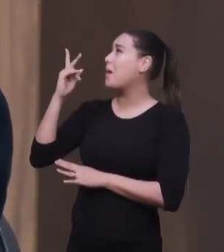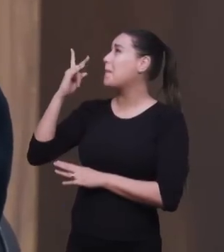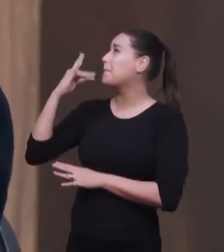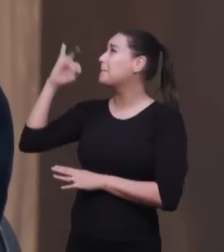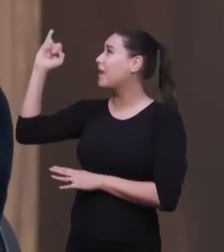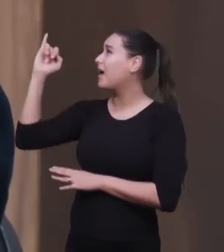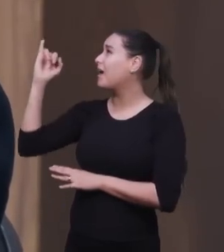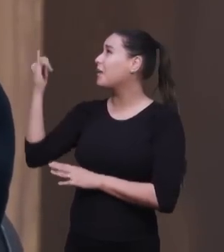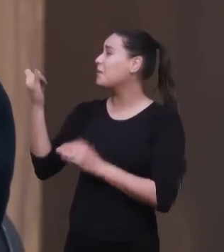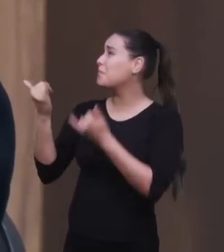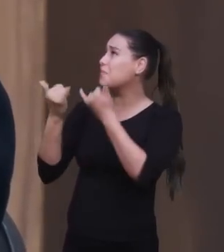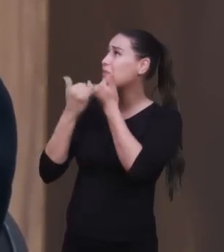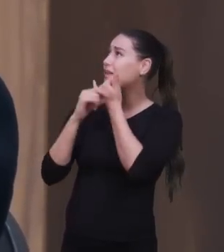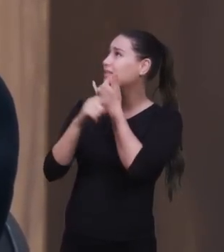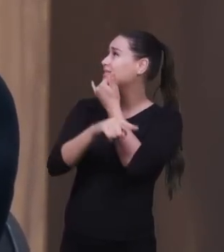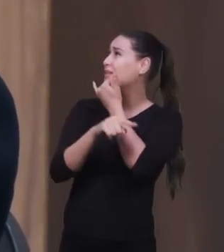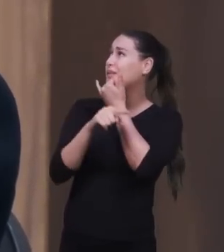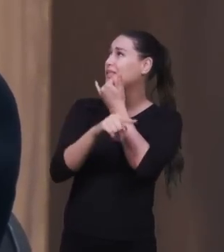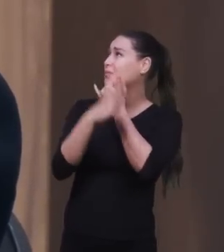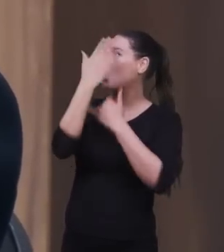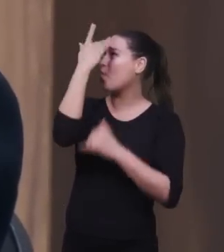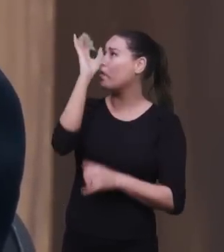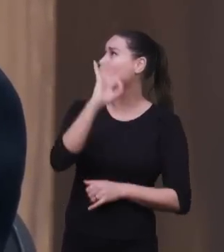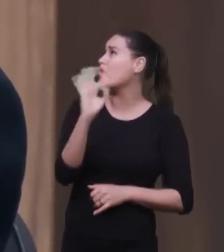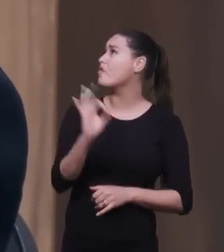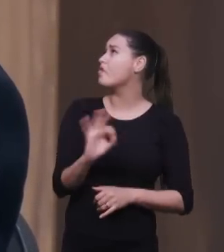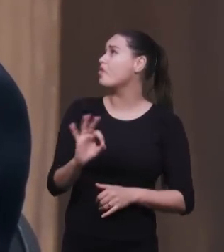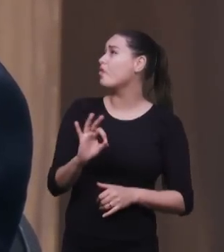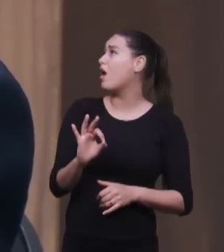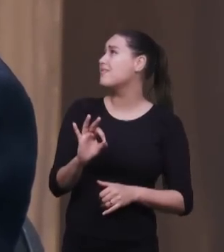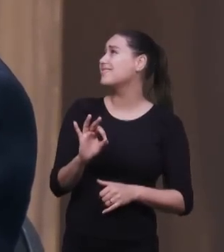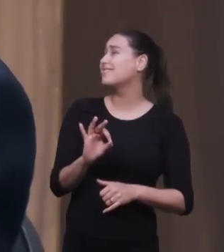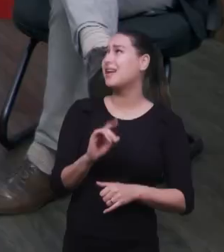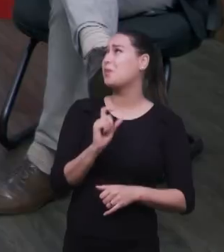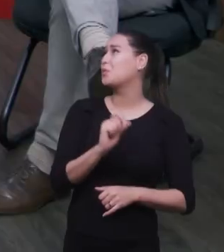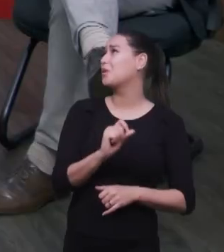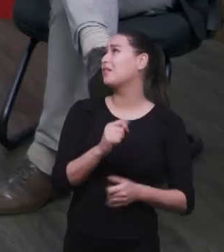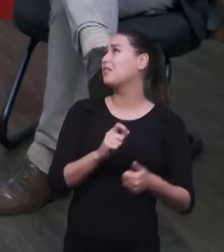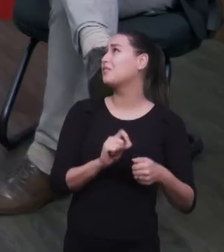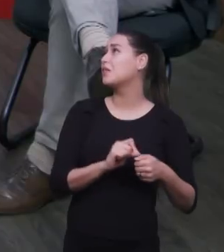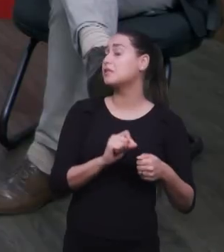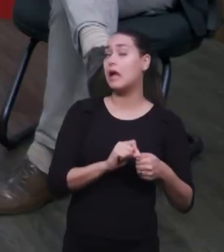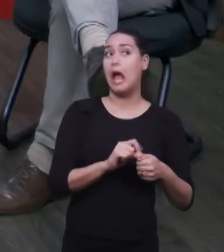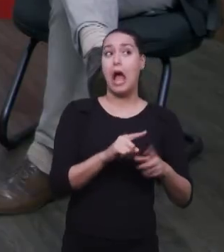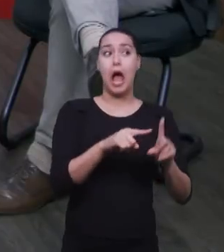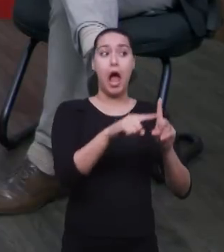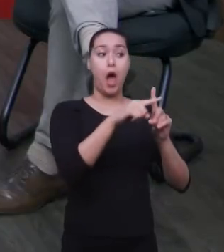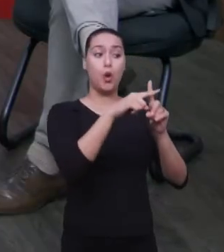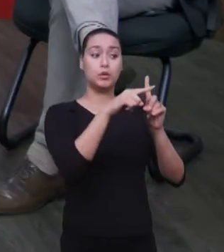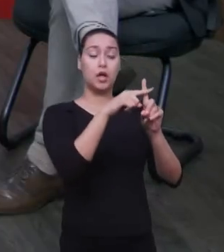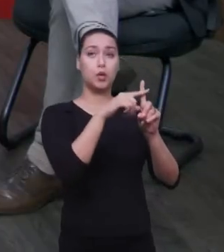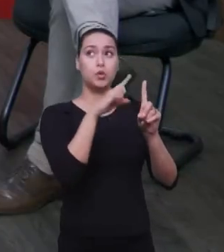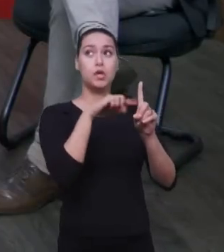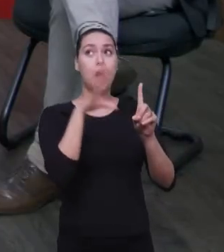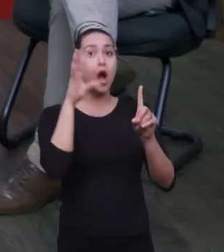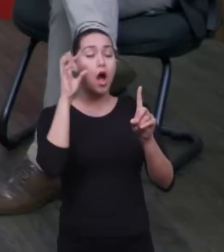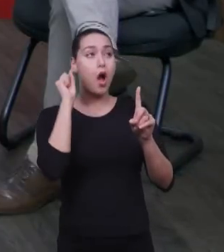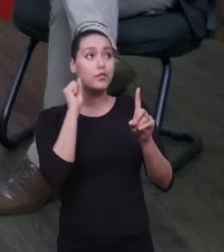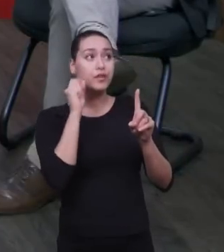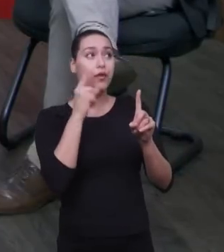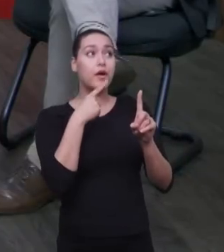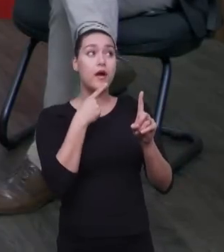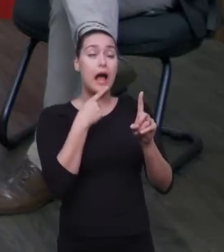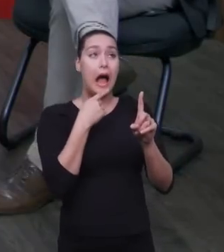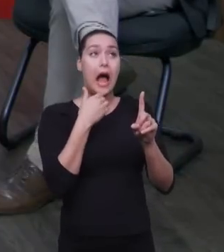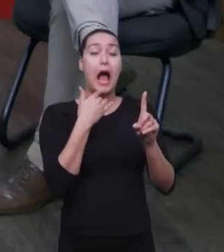aquilo operou no coração dele, pelo Espírito Santo, um convencimento. Tanto é que logo que ele dirigiu a